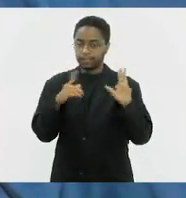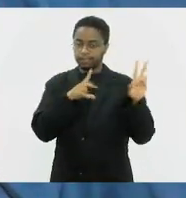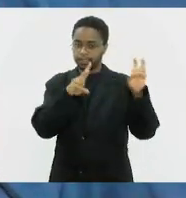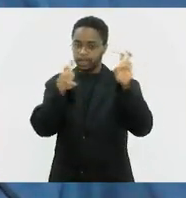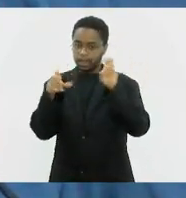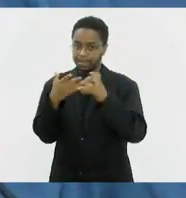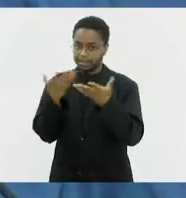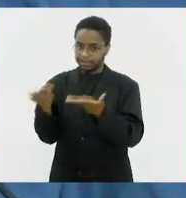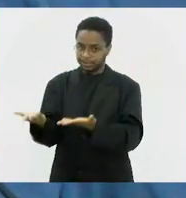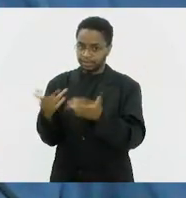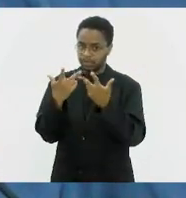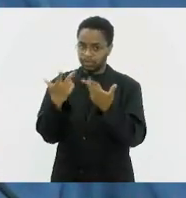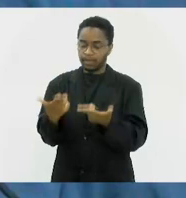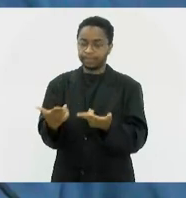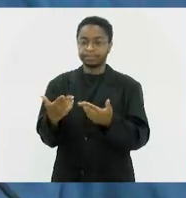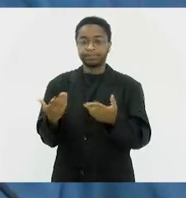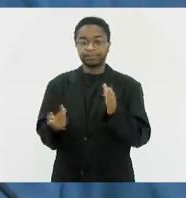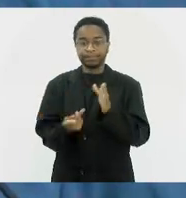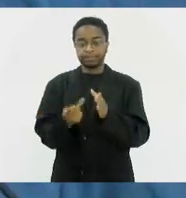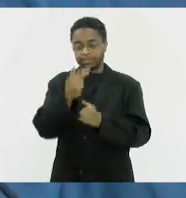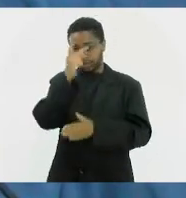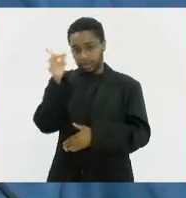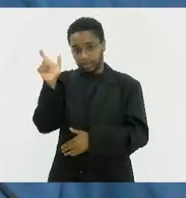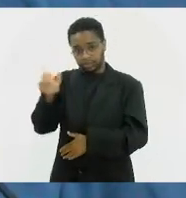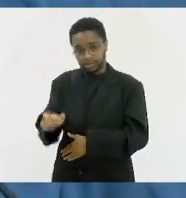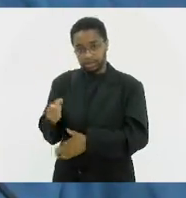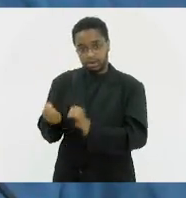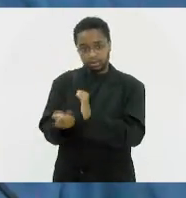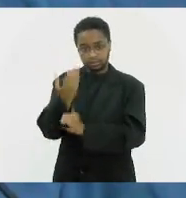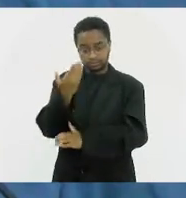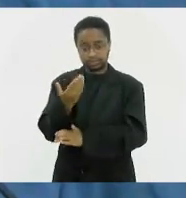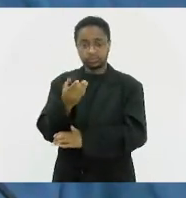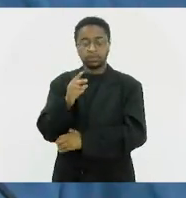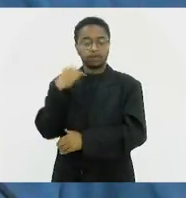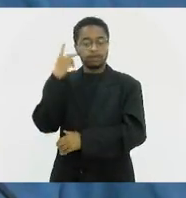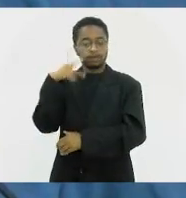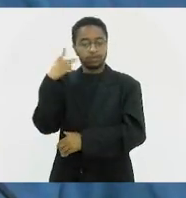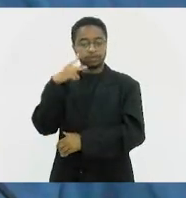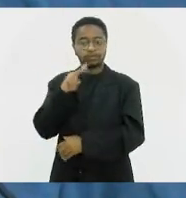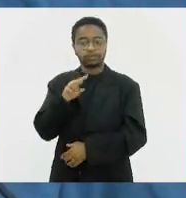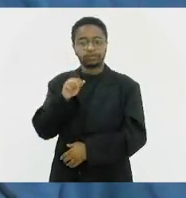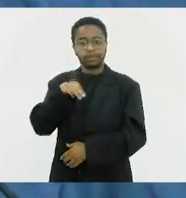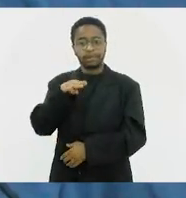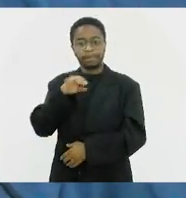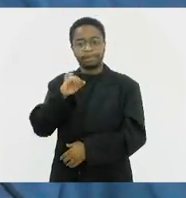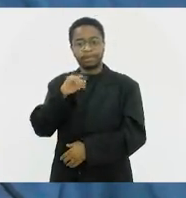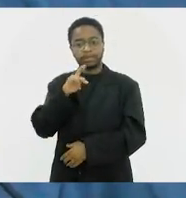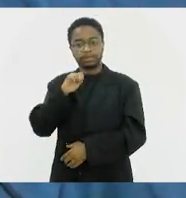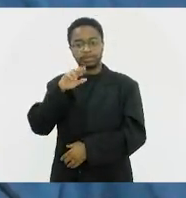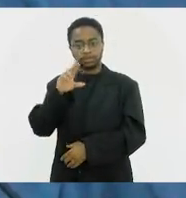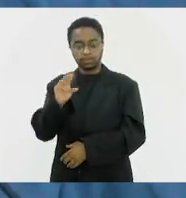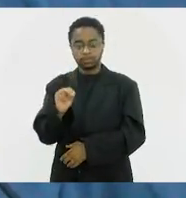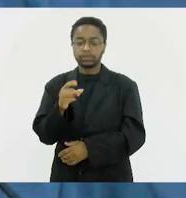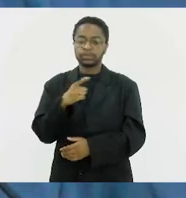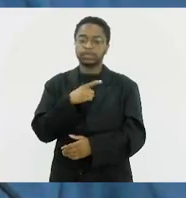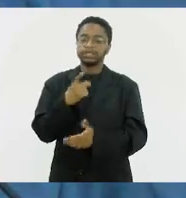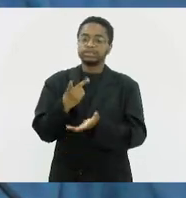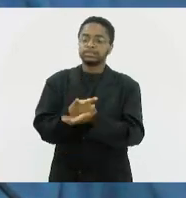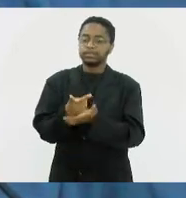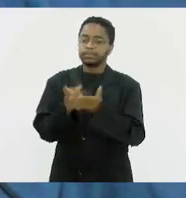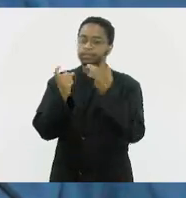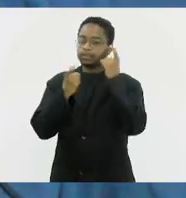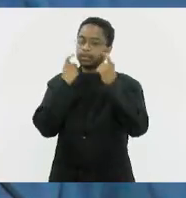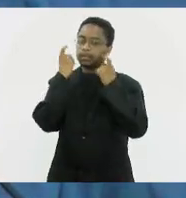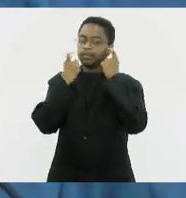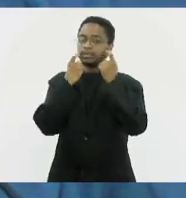O autor dessa audiência, o vereador Vampirinho, sempre foi um vereador que se preocupou muito